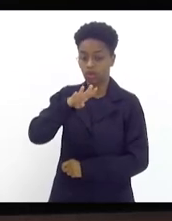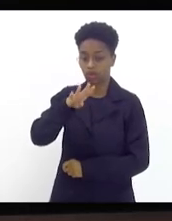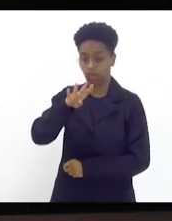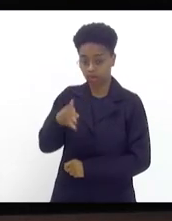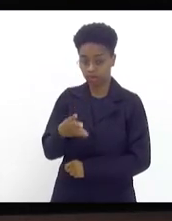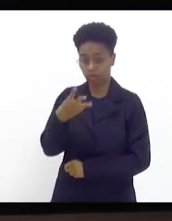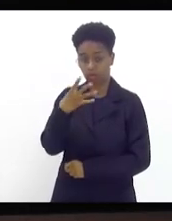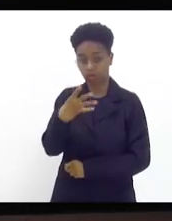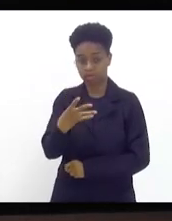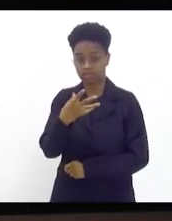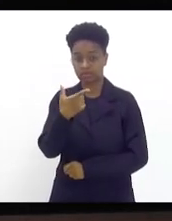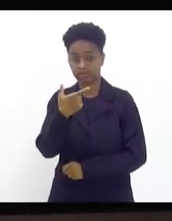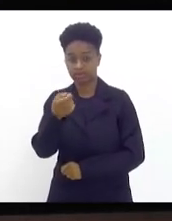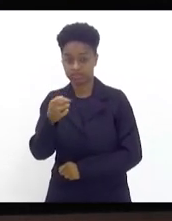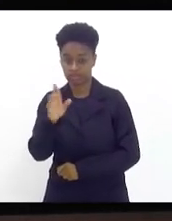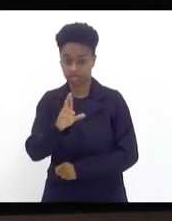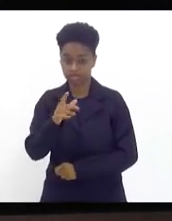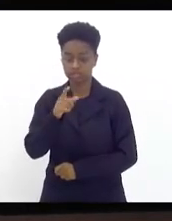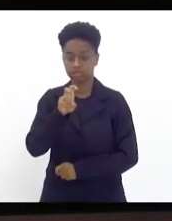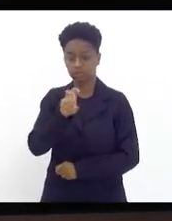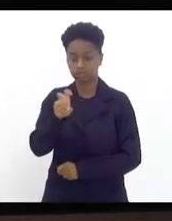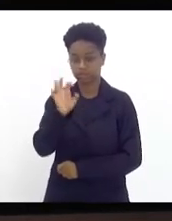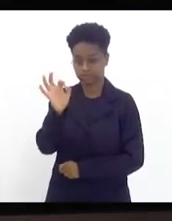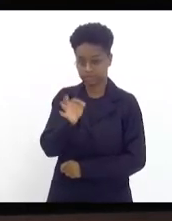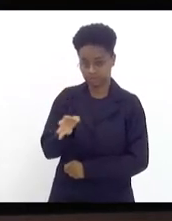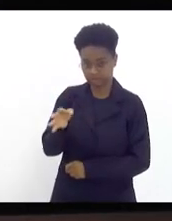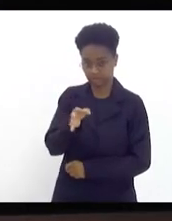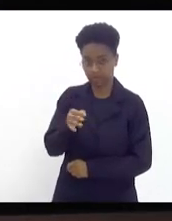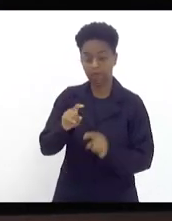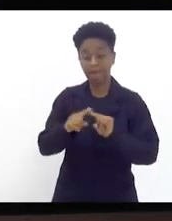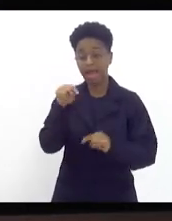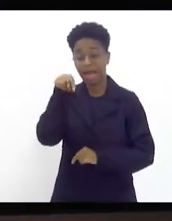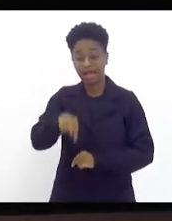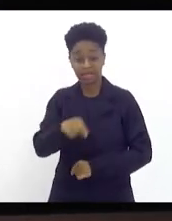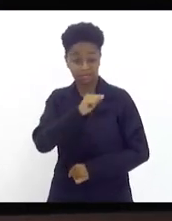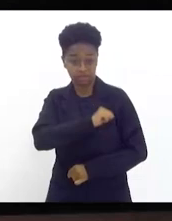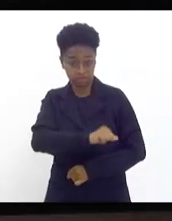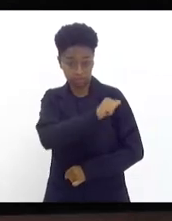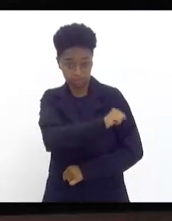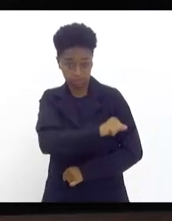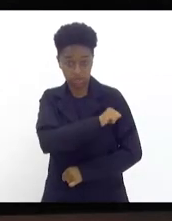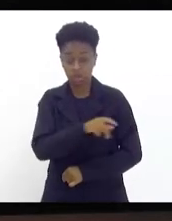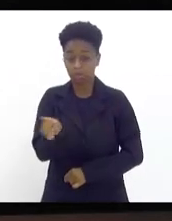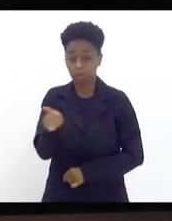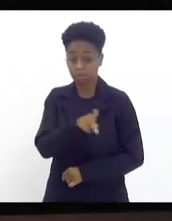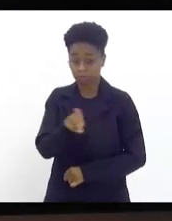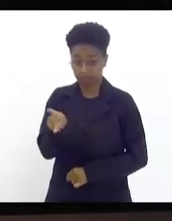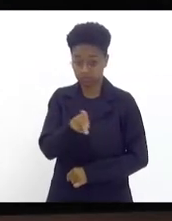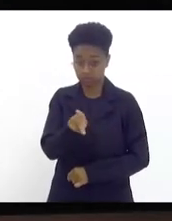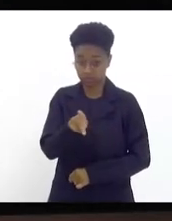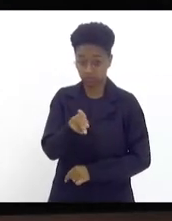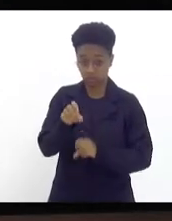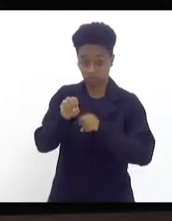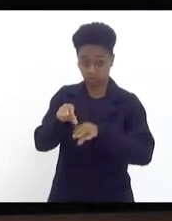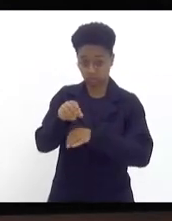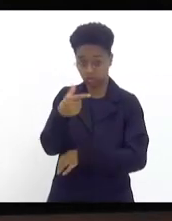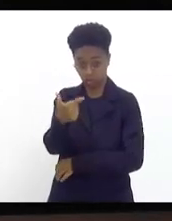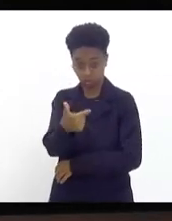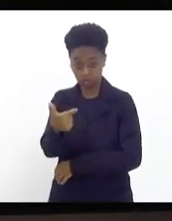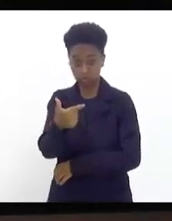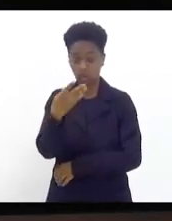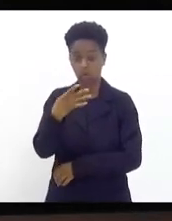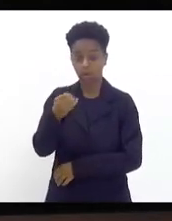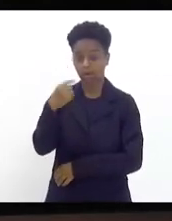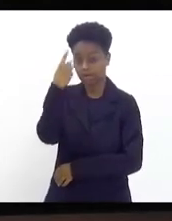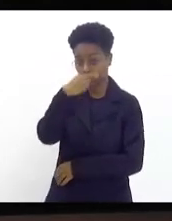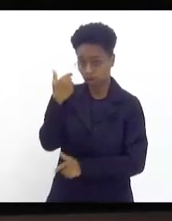e 55 centavos e no estado do Rio de Janeiro um professor docente dois 40